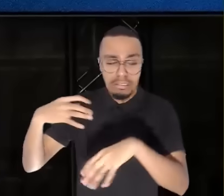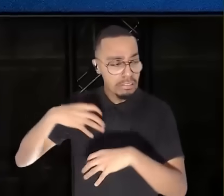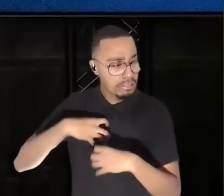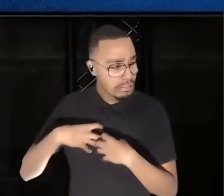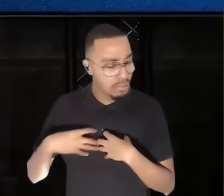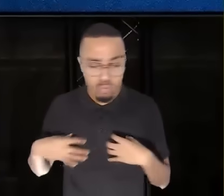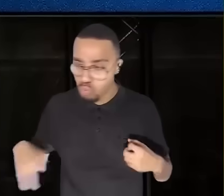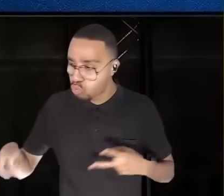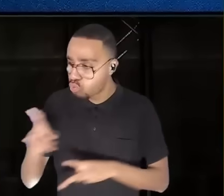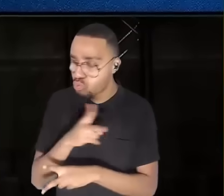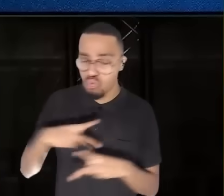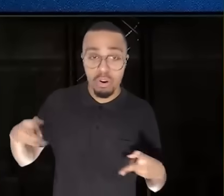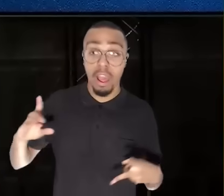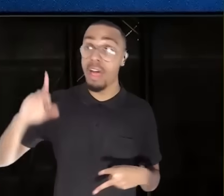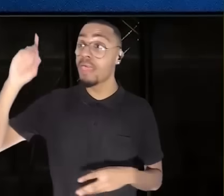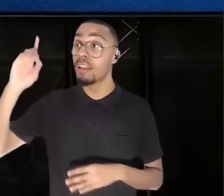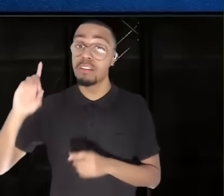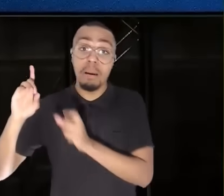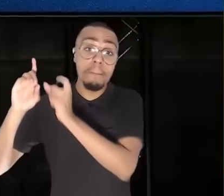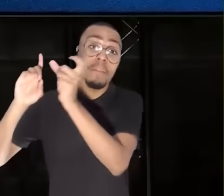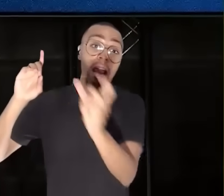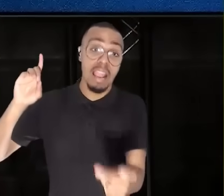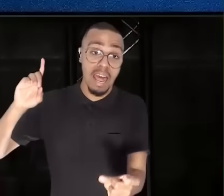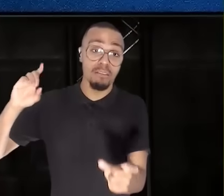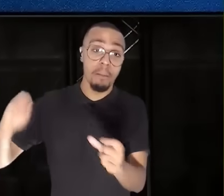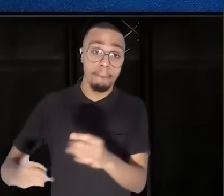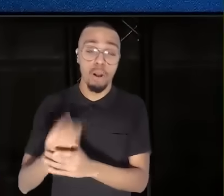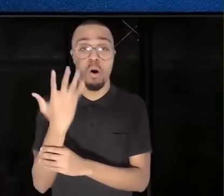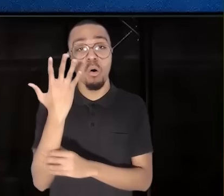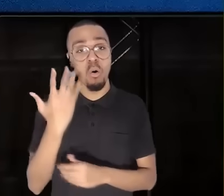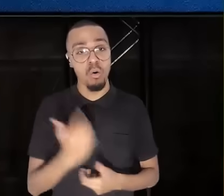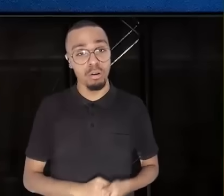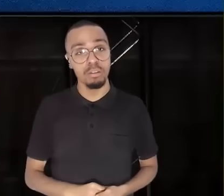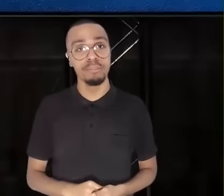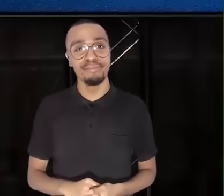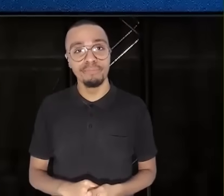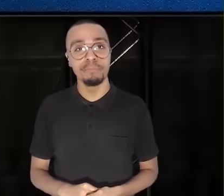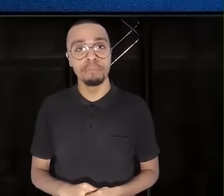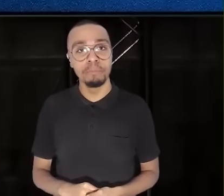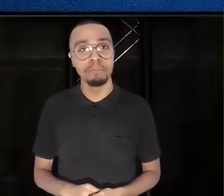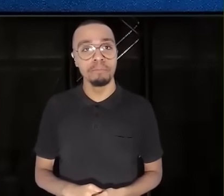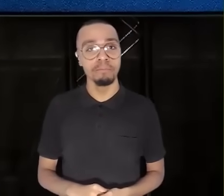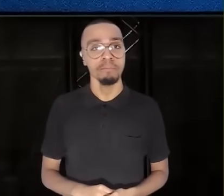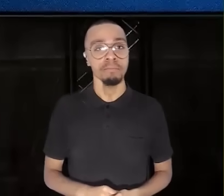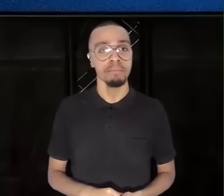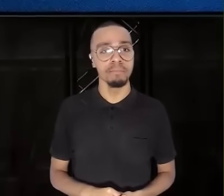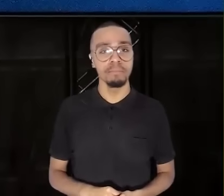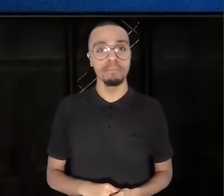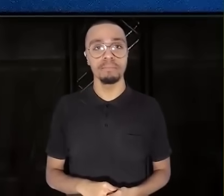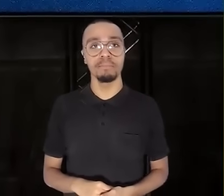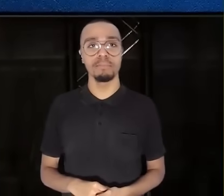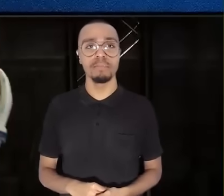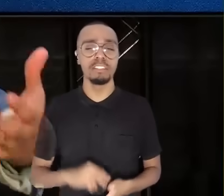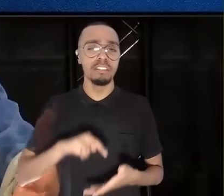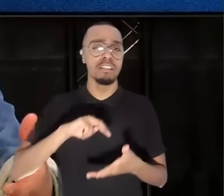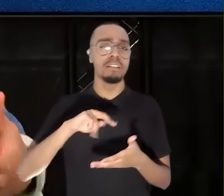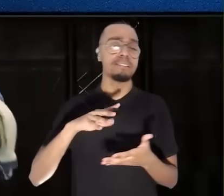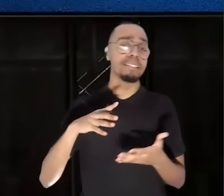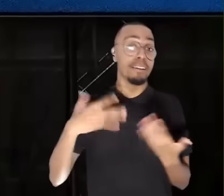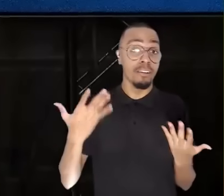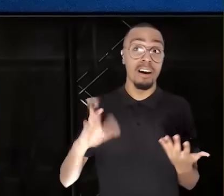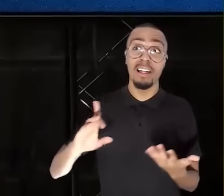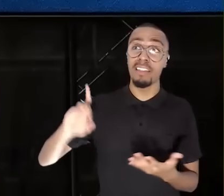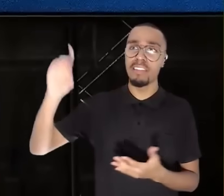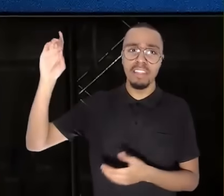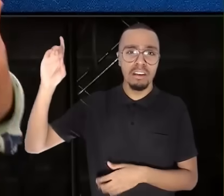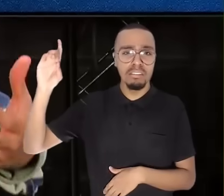palavra. E quando Deus diz assim: eu coloquei em você meu espírito e fiz você igual a mim, Ele está dizendo, quando você lidar com o caos, quando